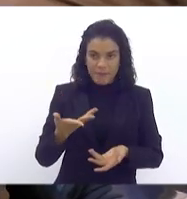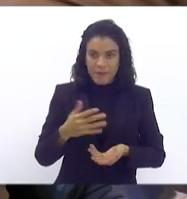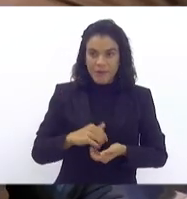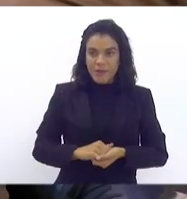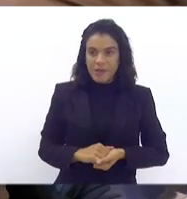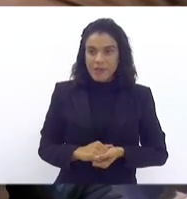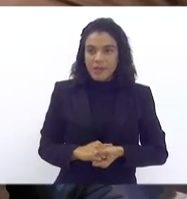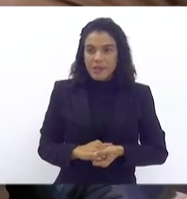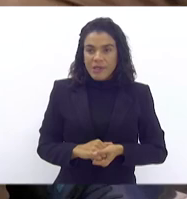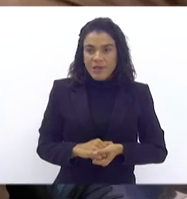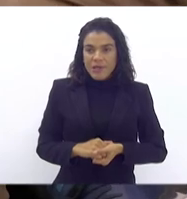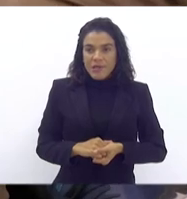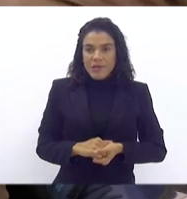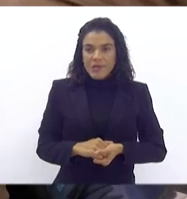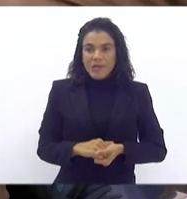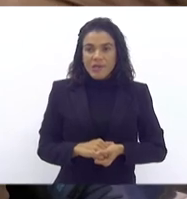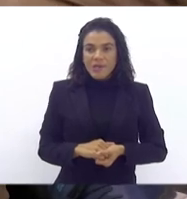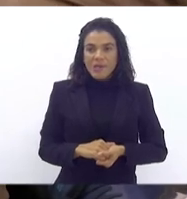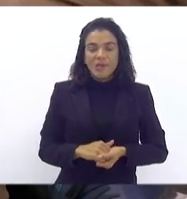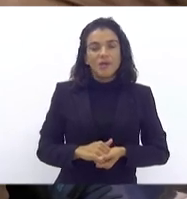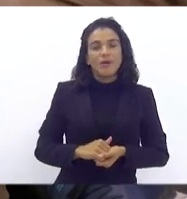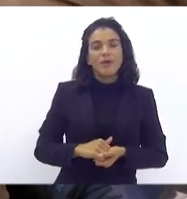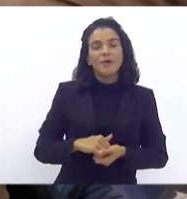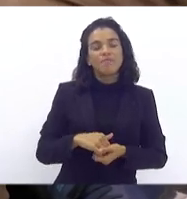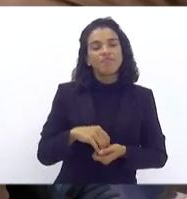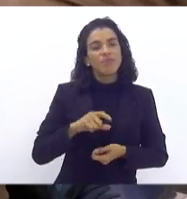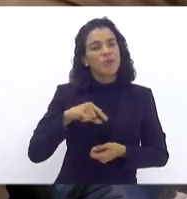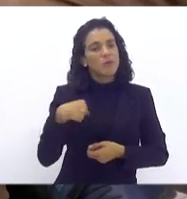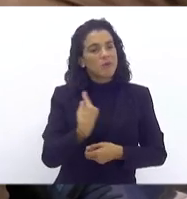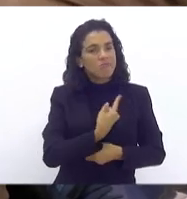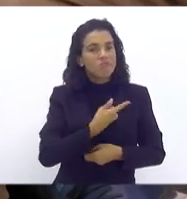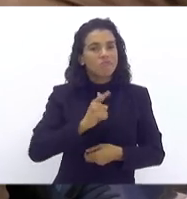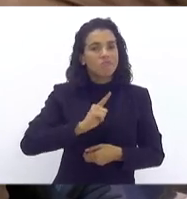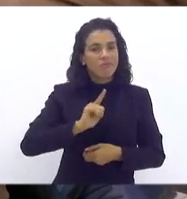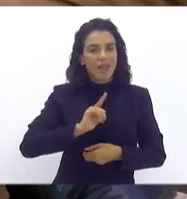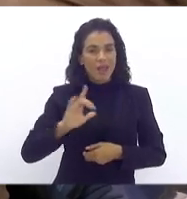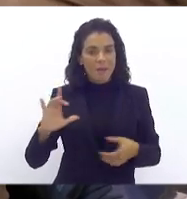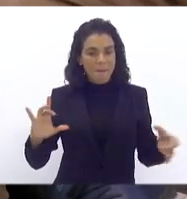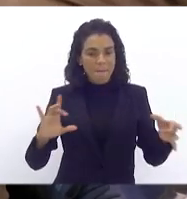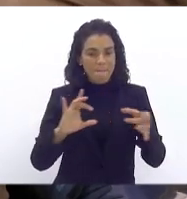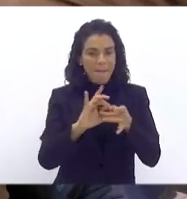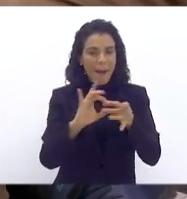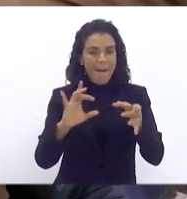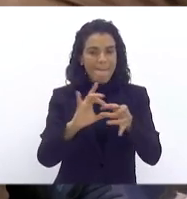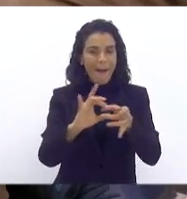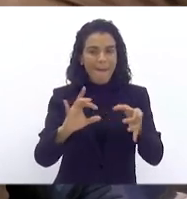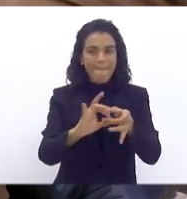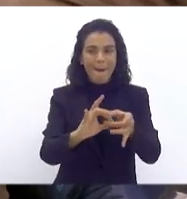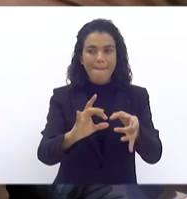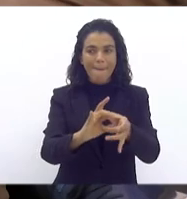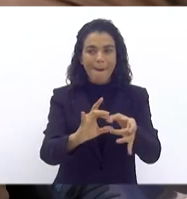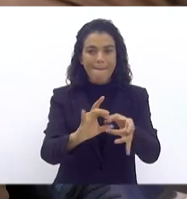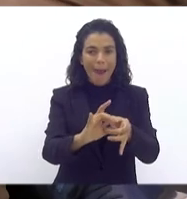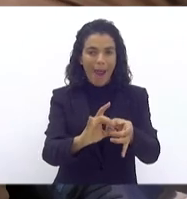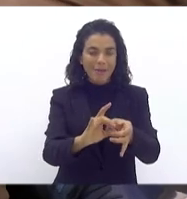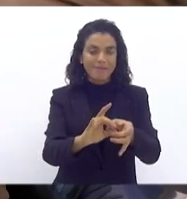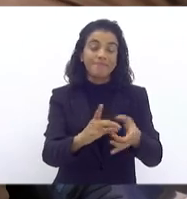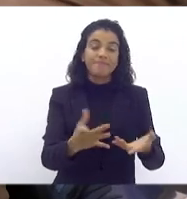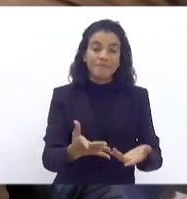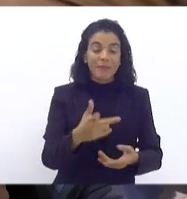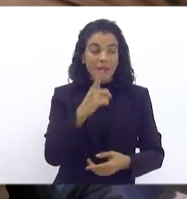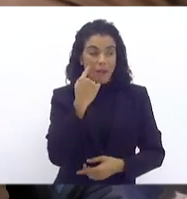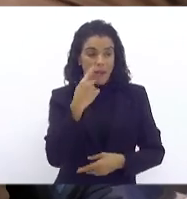Ah então quando a gente tem essa essa essa junção de elementos e você vê a